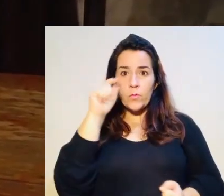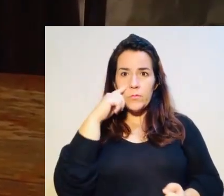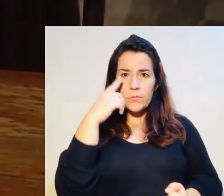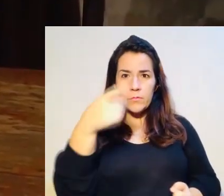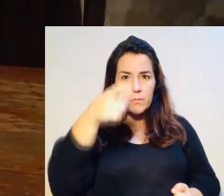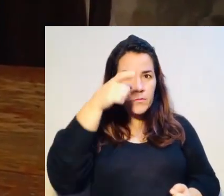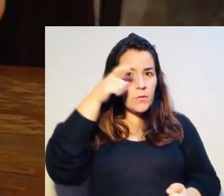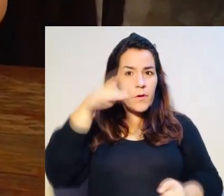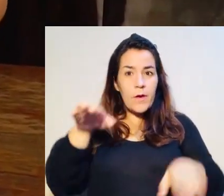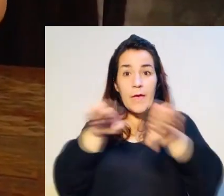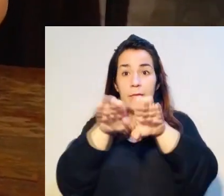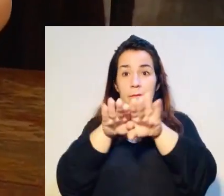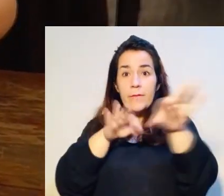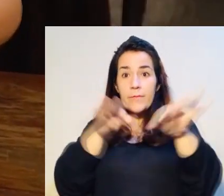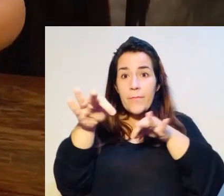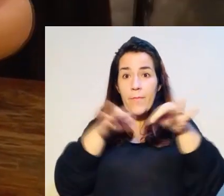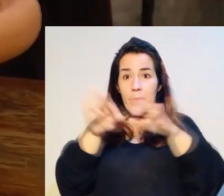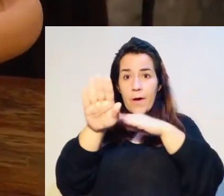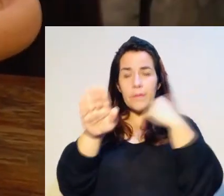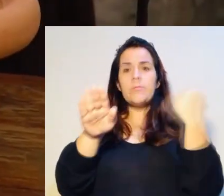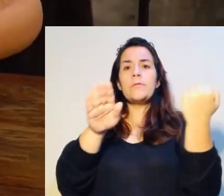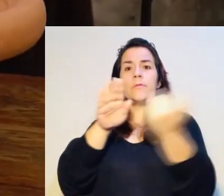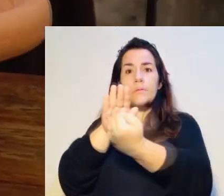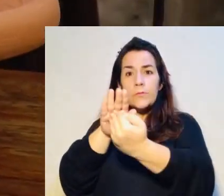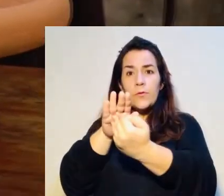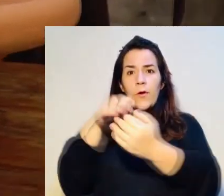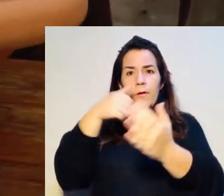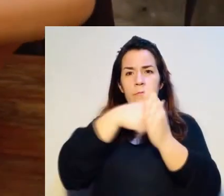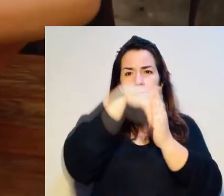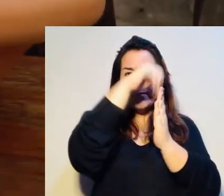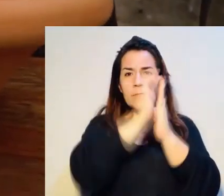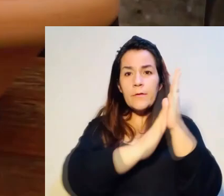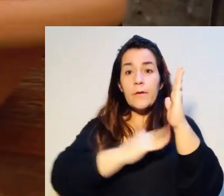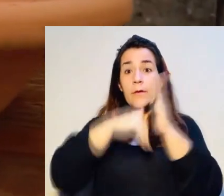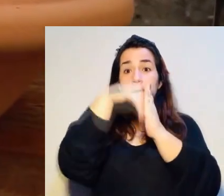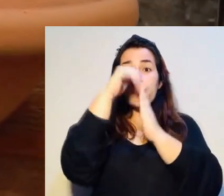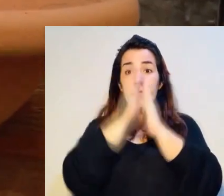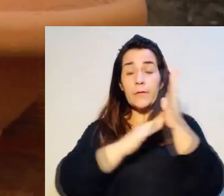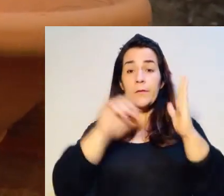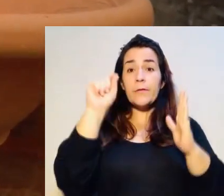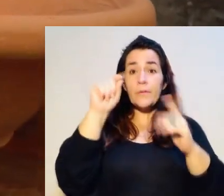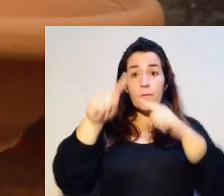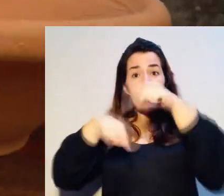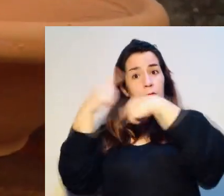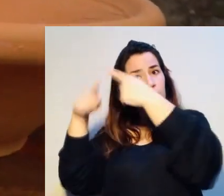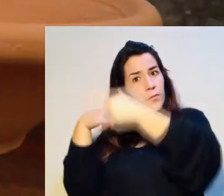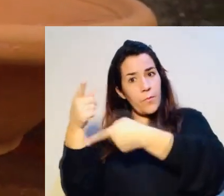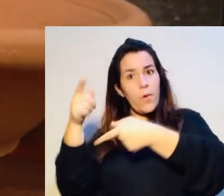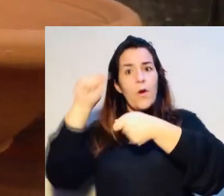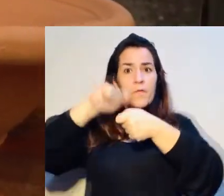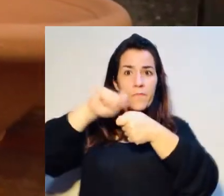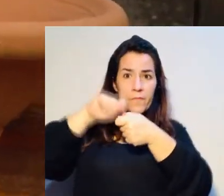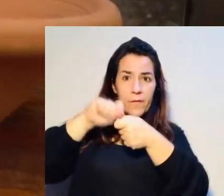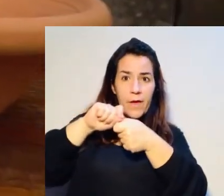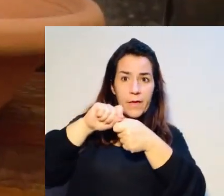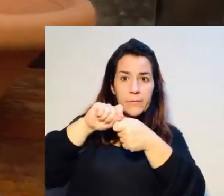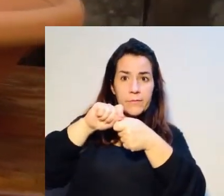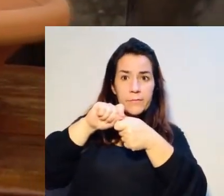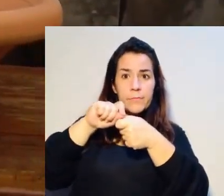O que a gente observa também dos preparos populares da tintura é que, depois de